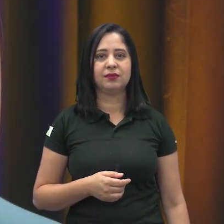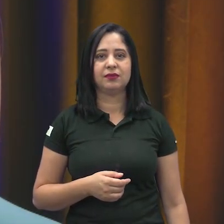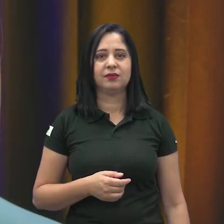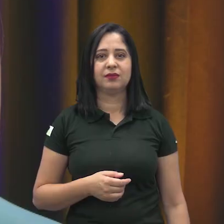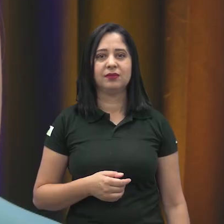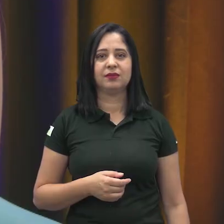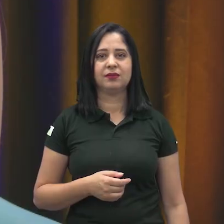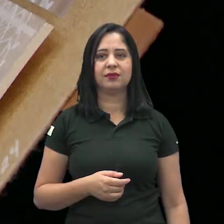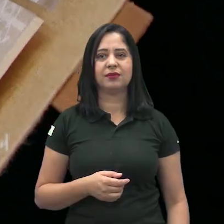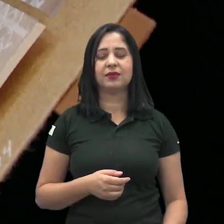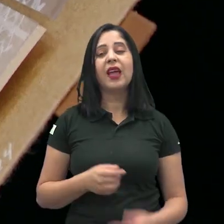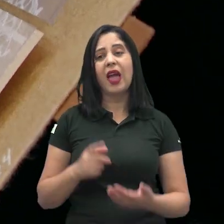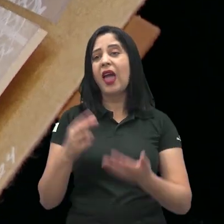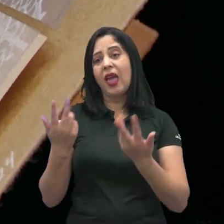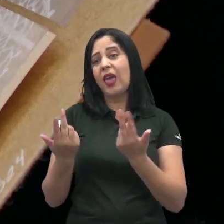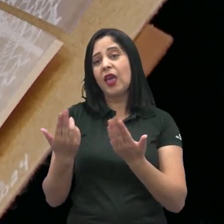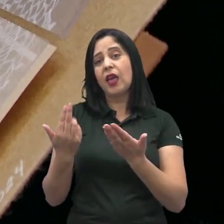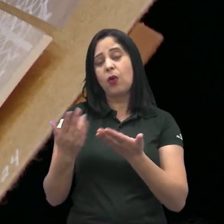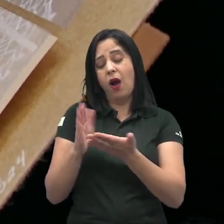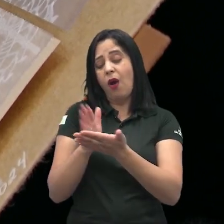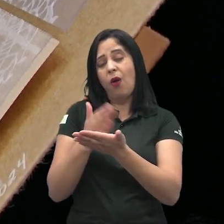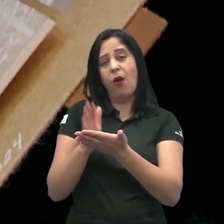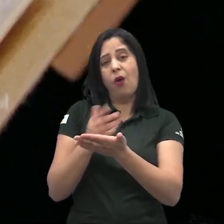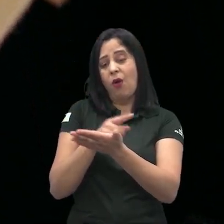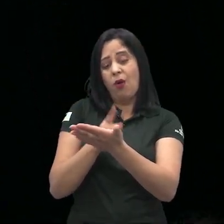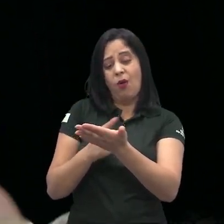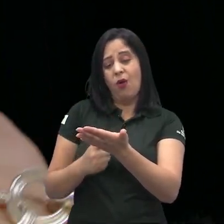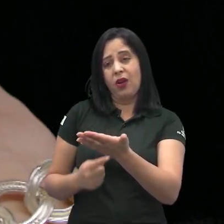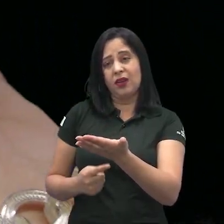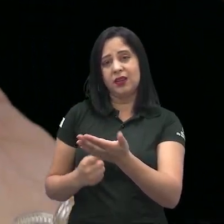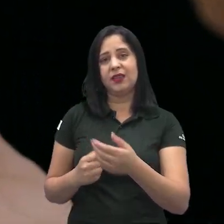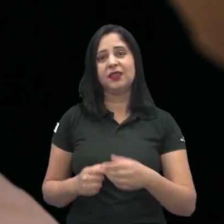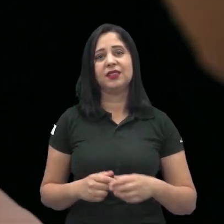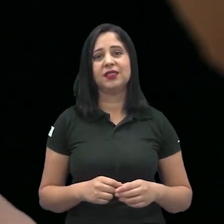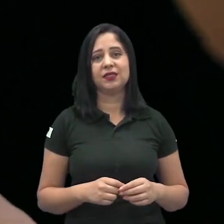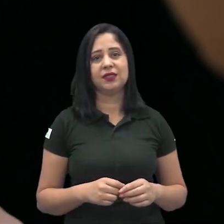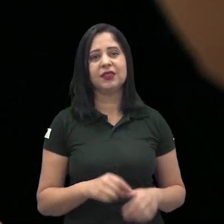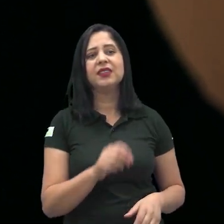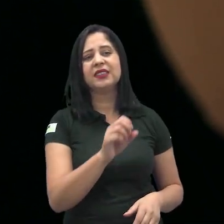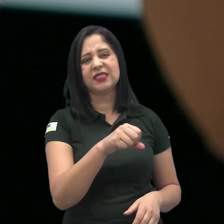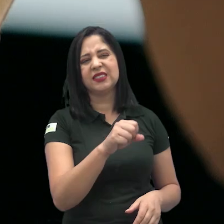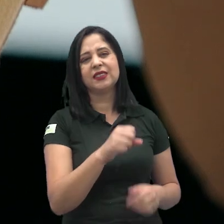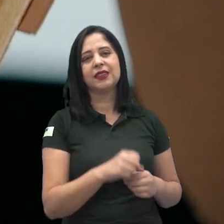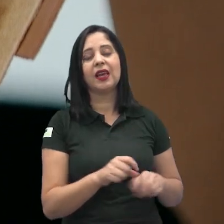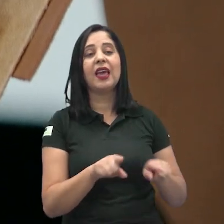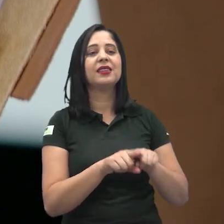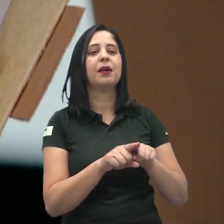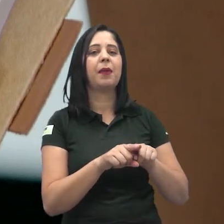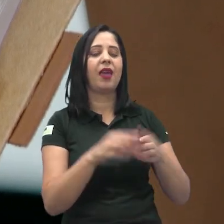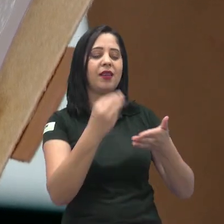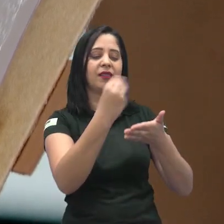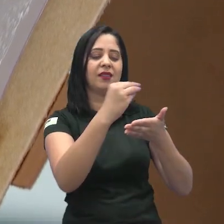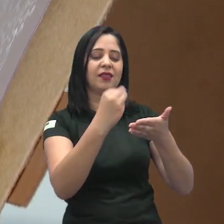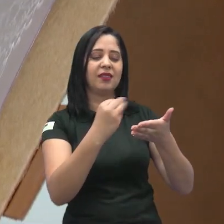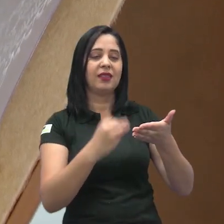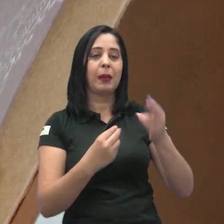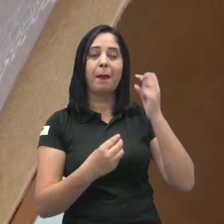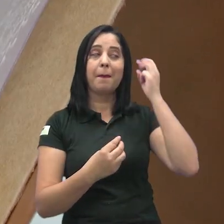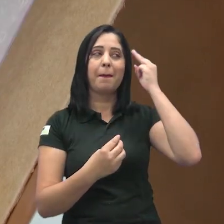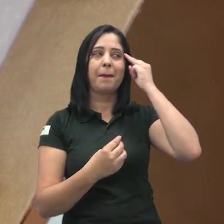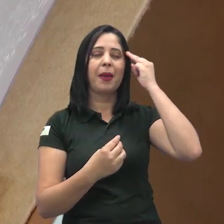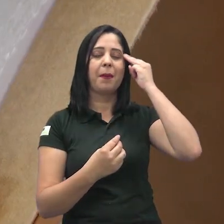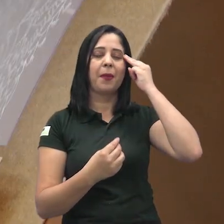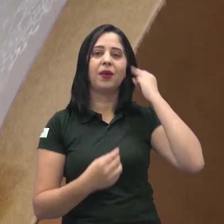E, querendo ou não, é como se fosse um caderno, né? Uma agenda também dentro daquela ideia que a gente colocou aqui. É como um quadro de memórias